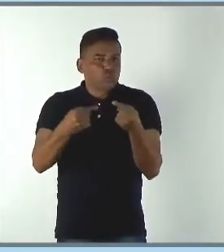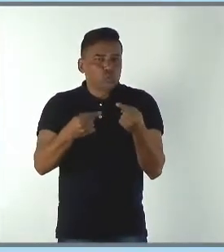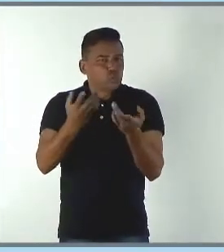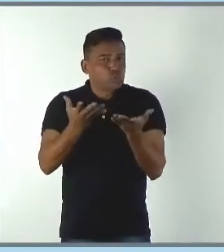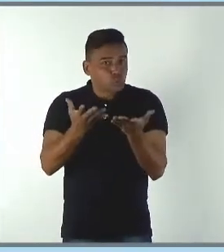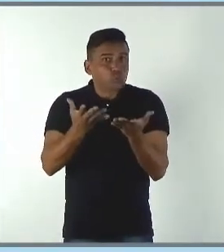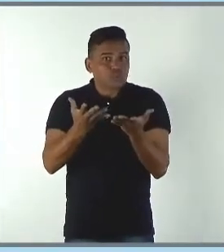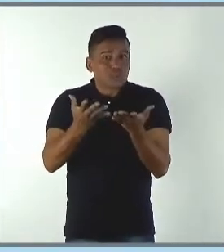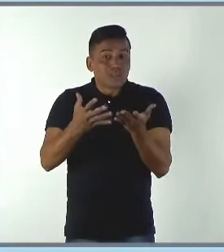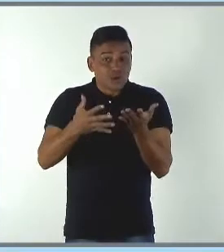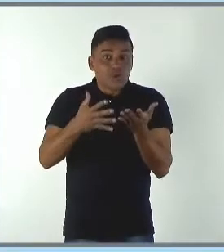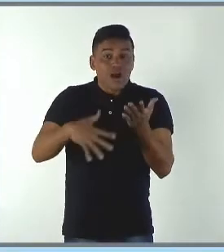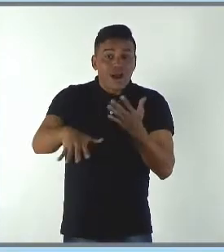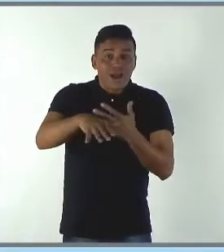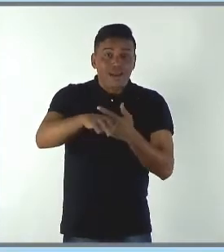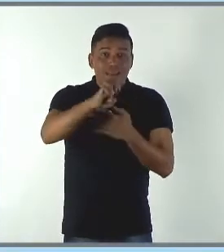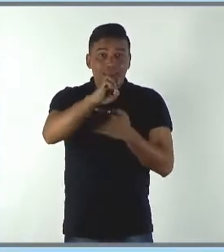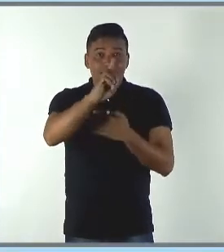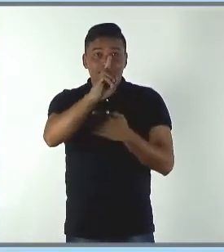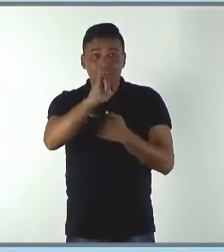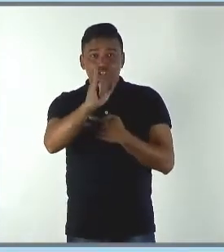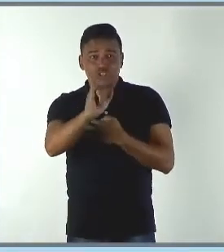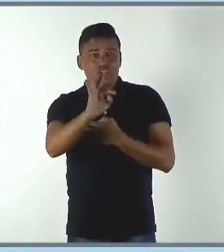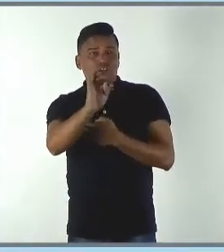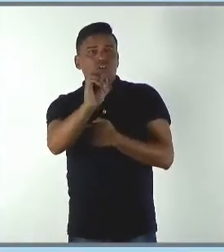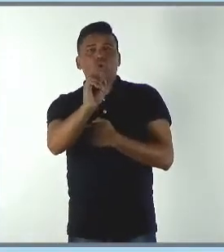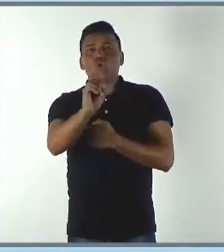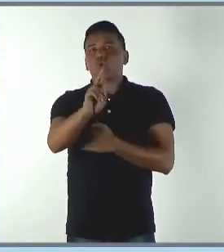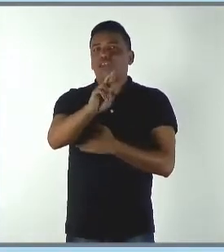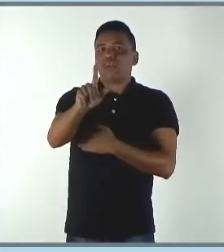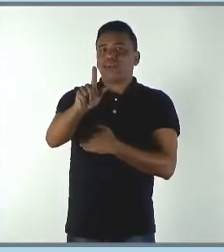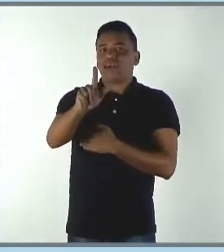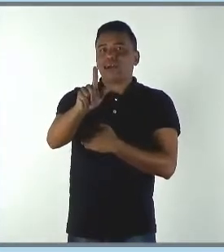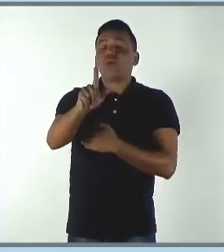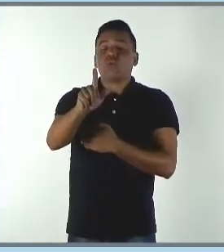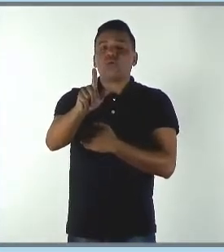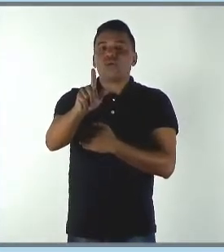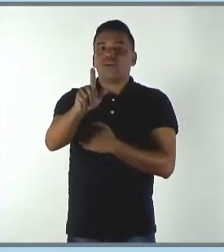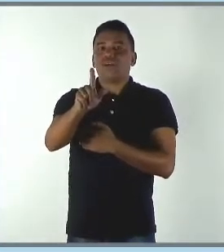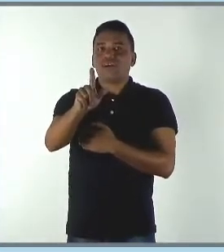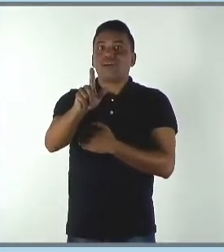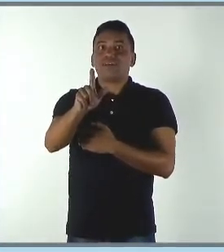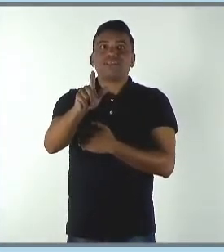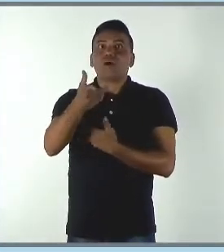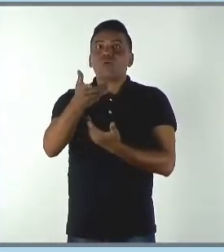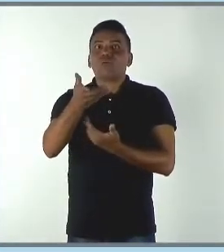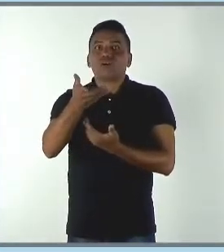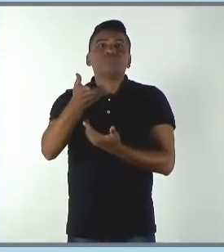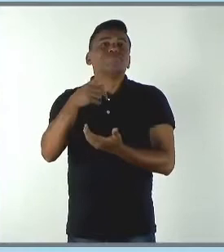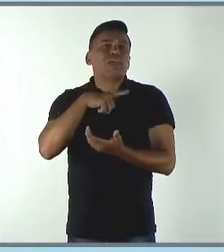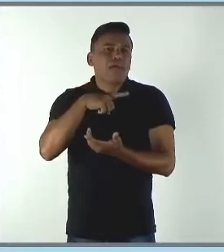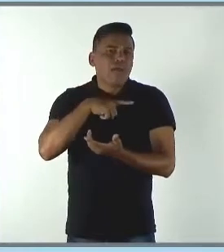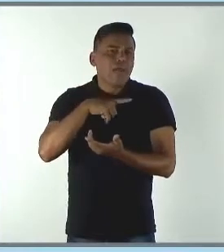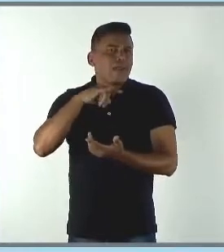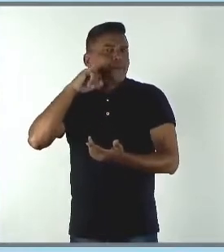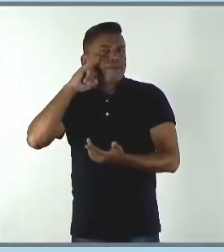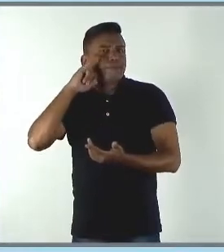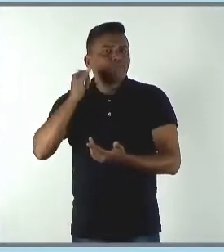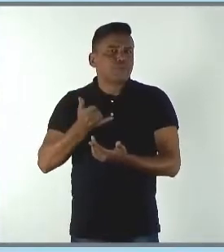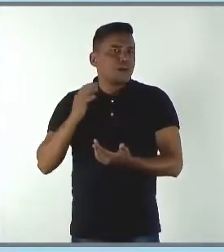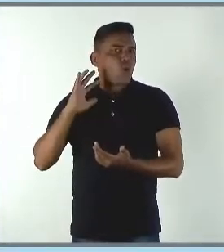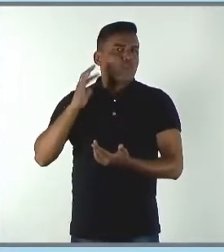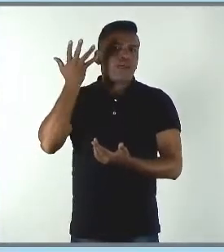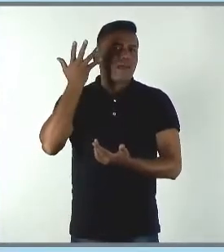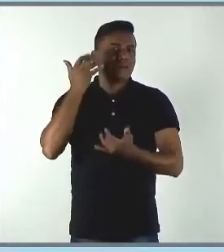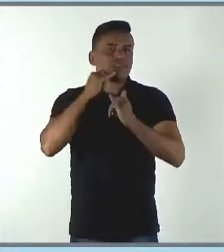campo da editoria, só para pontuar, nós sabemos que muito bem, através dele circulam e passam informações